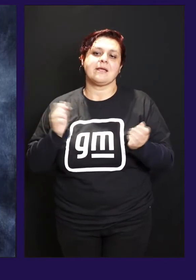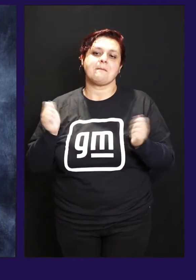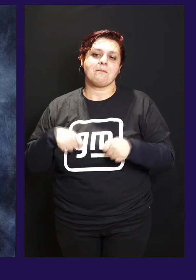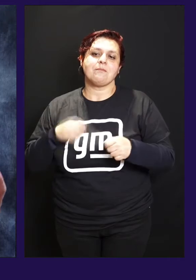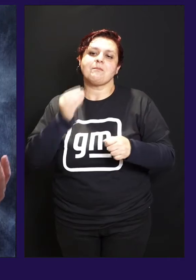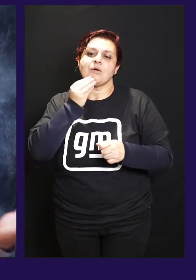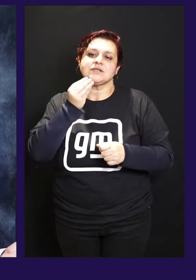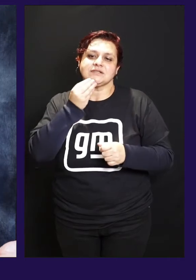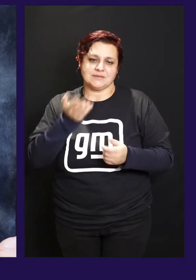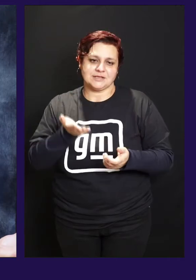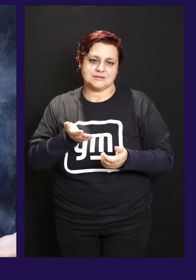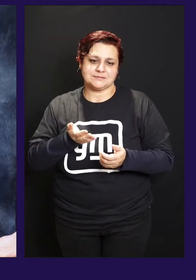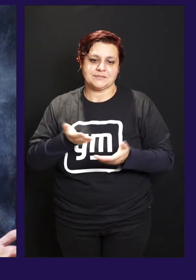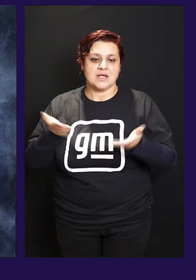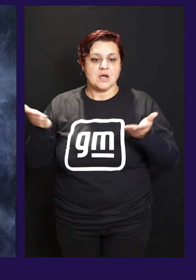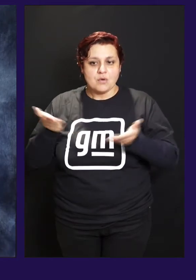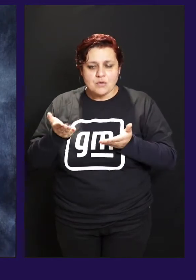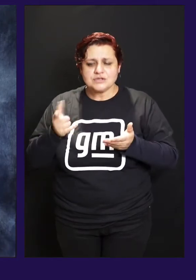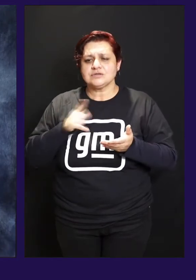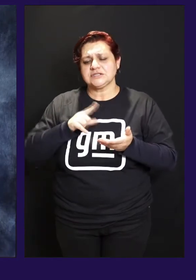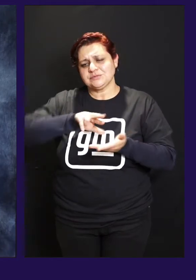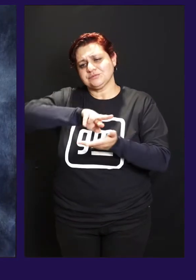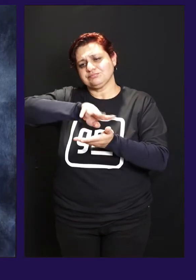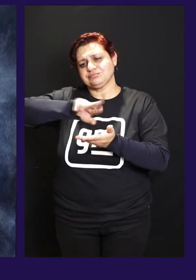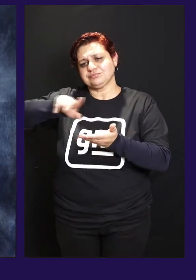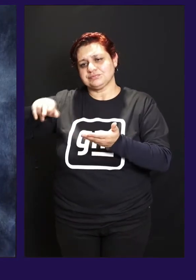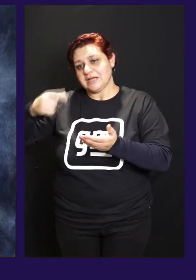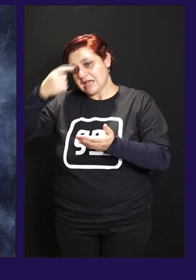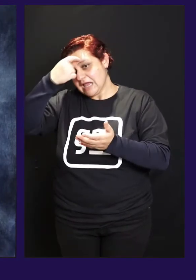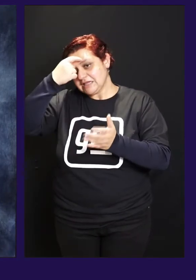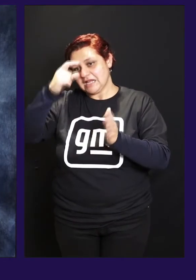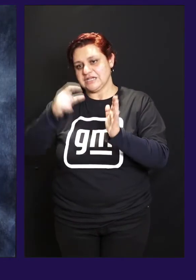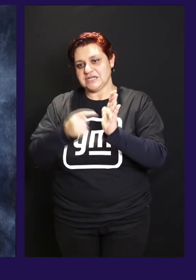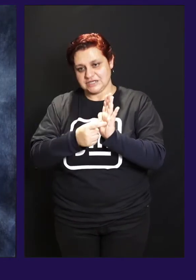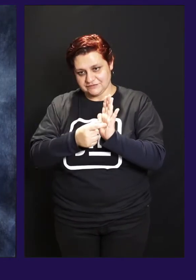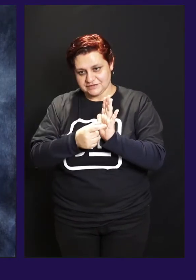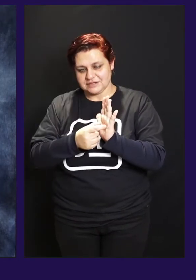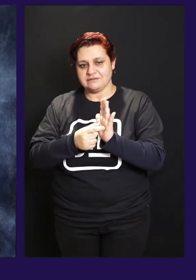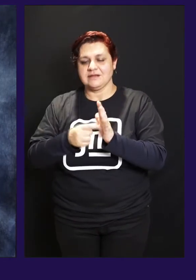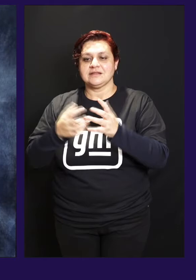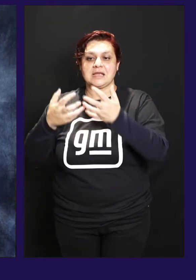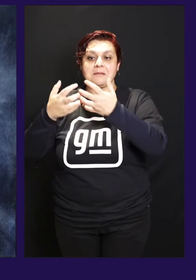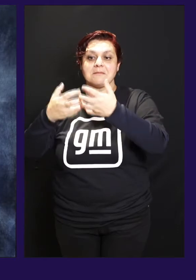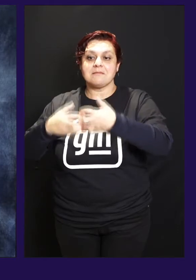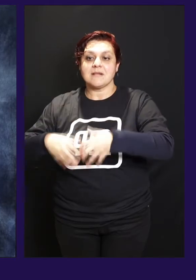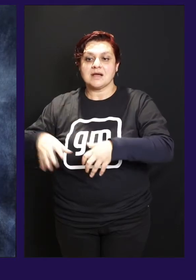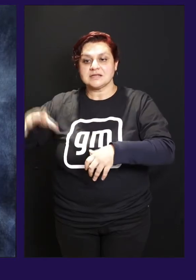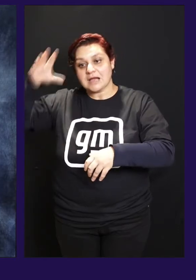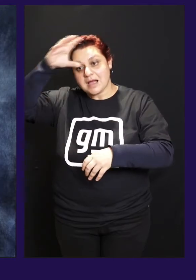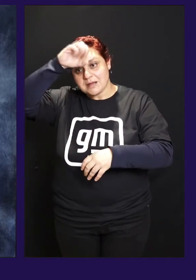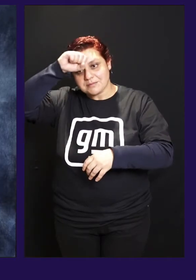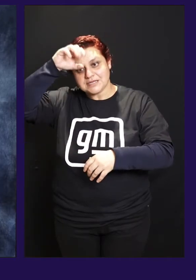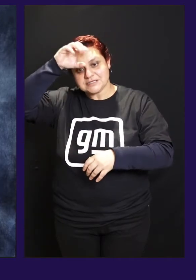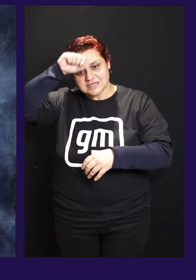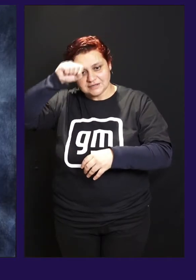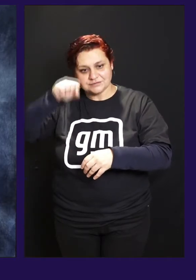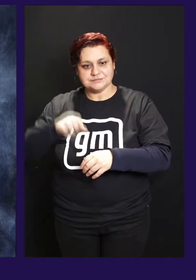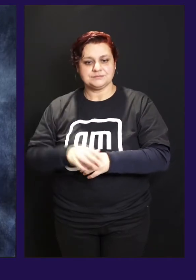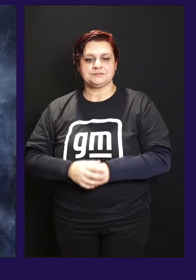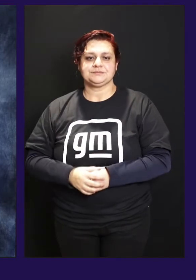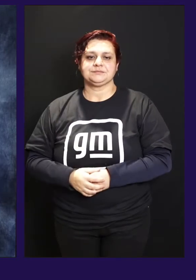isso, hoje, talvez você tenha a experiência de entrar num carro e ajustar o seu cockpit. O que eles descobriram foi, a gente